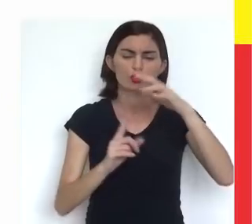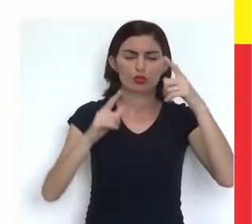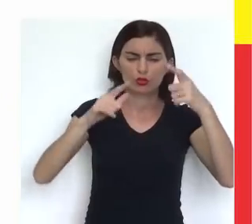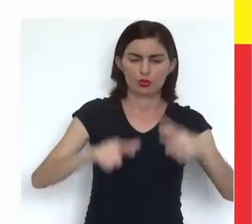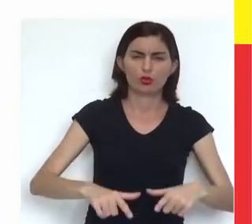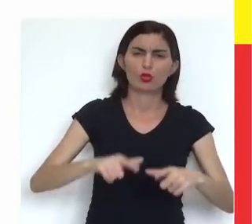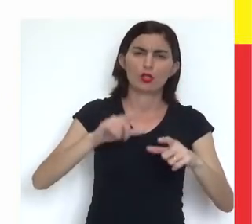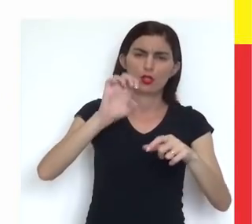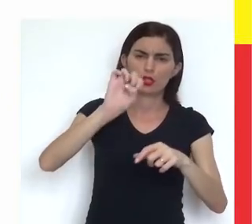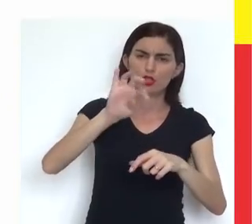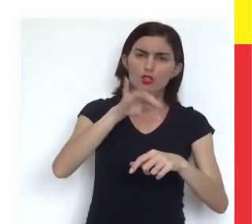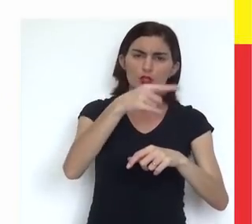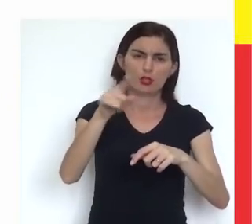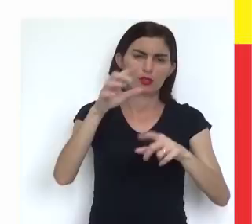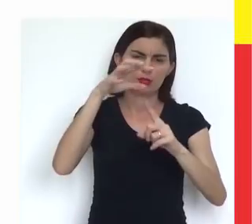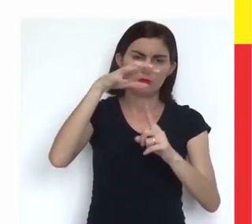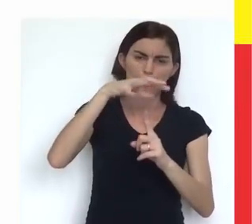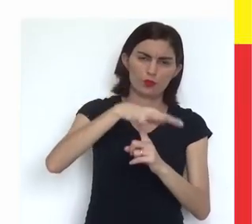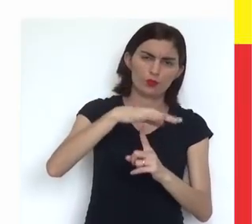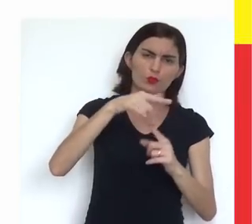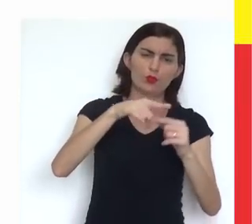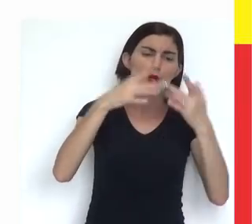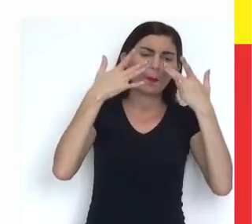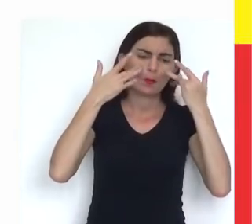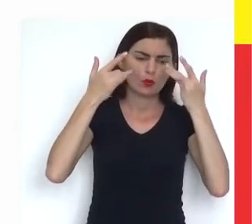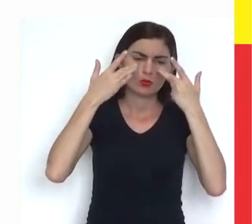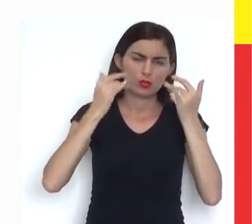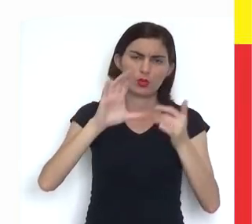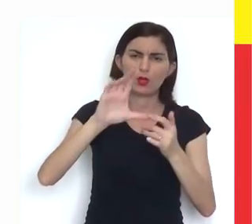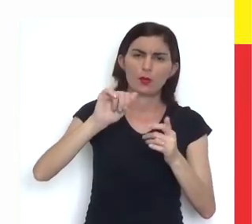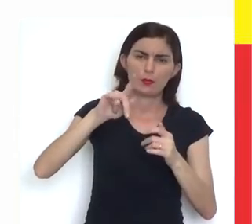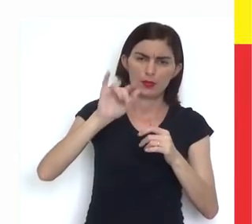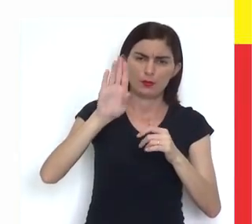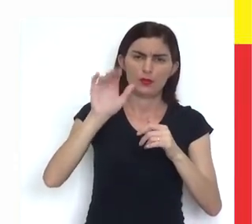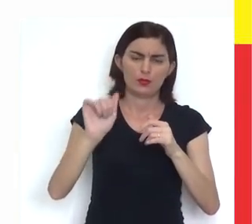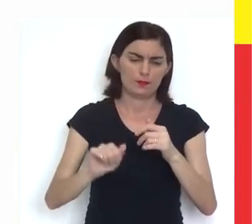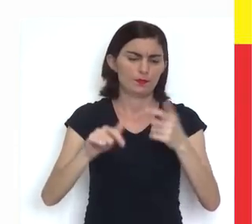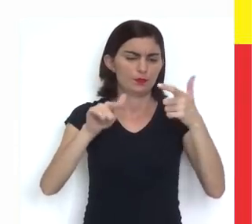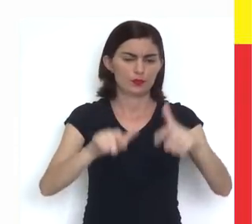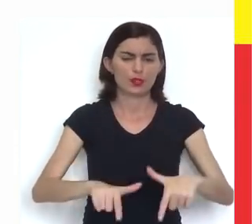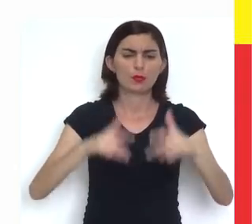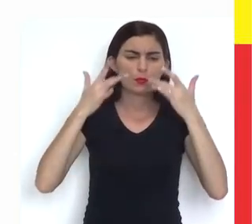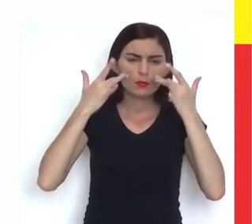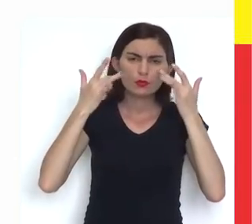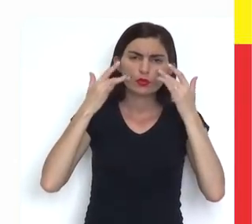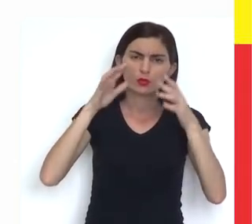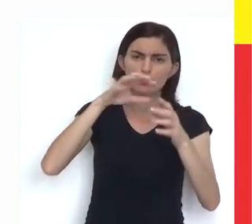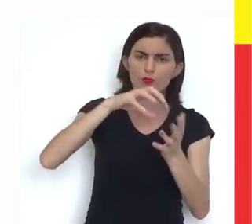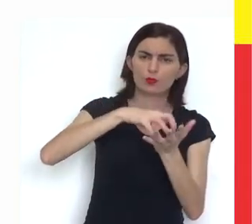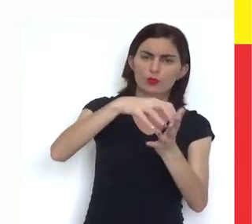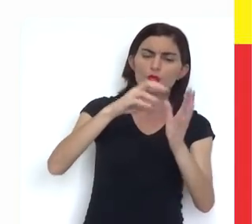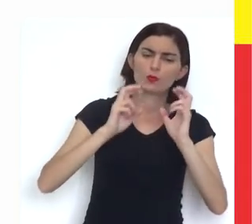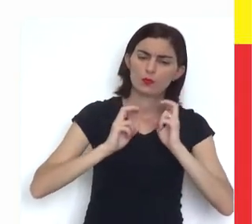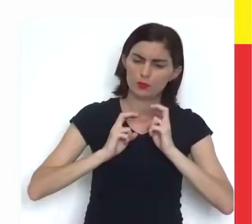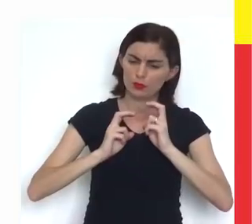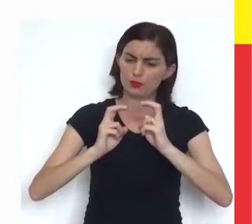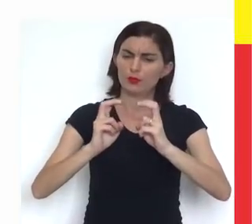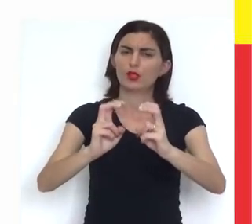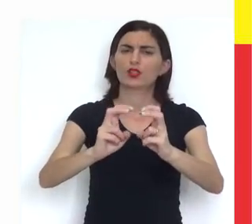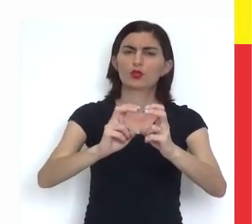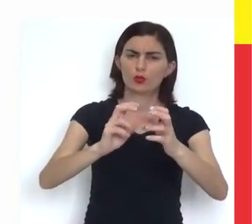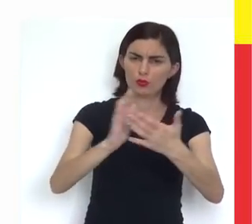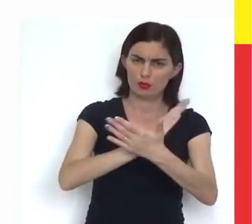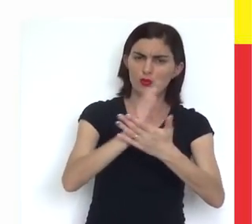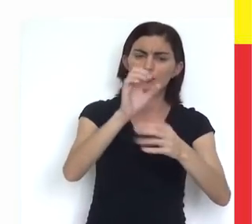tá? Essa estação está funcionando como museu e ela ainda funciona também como estação de metrô para